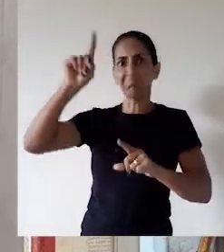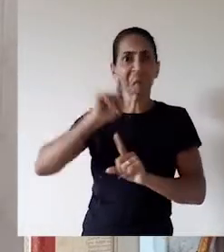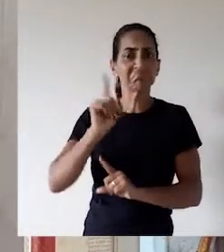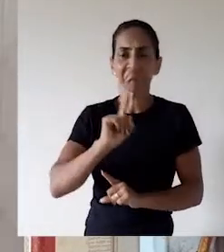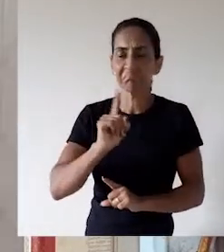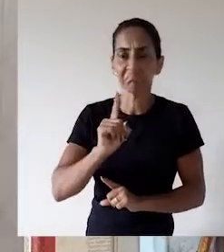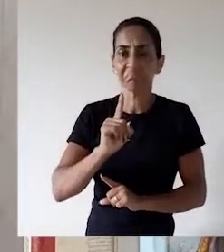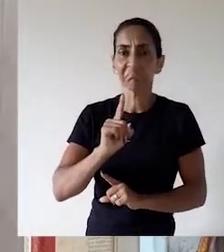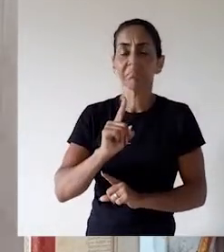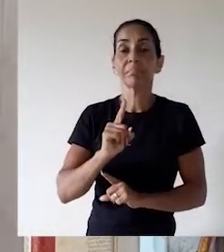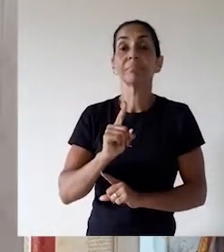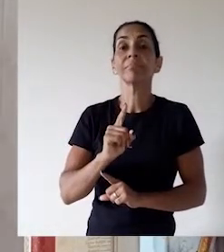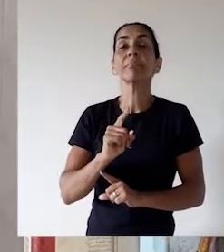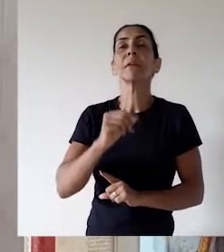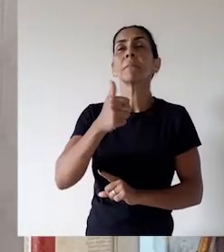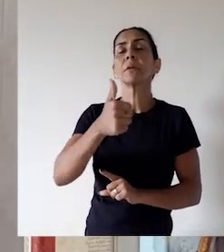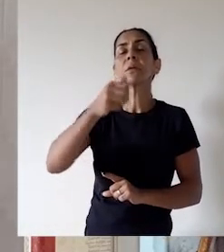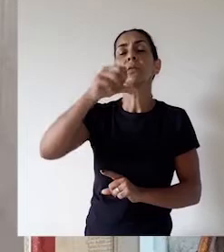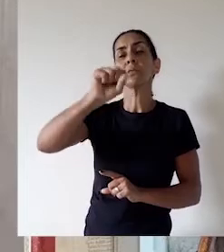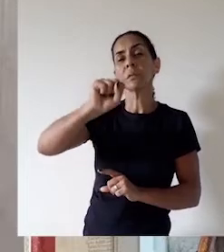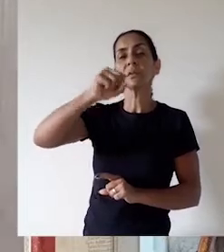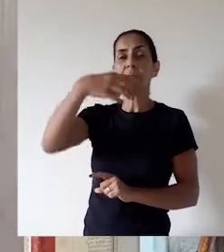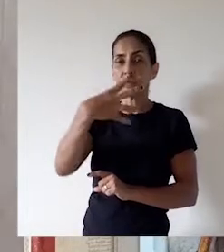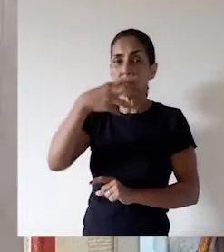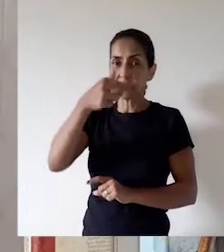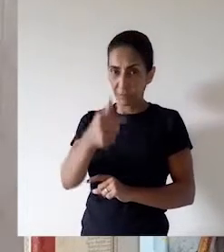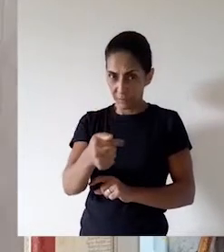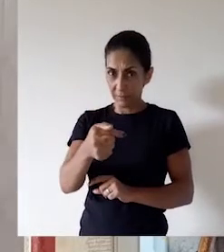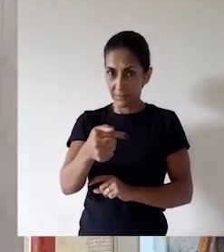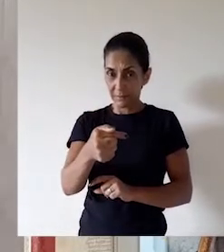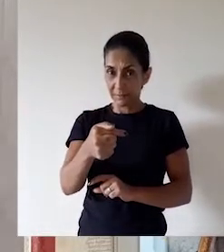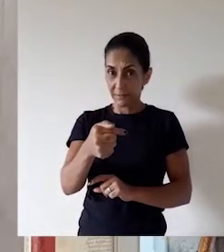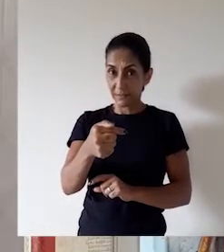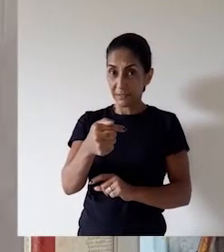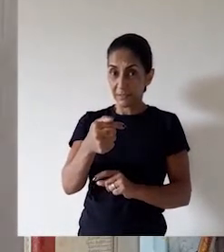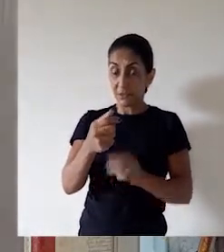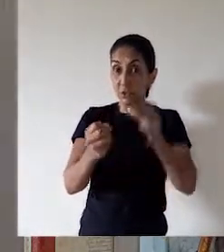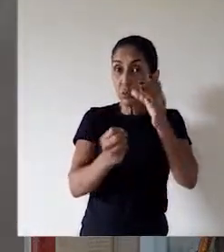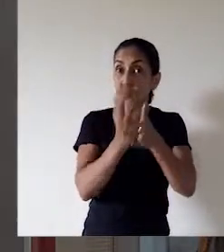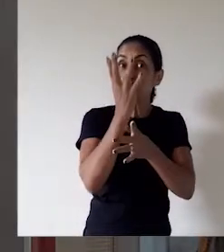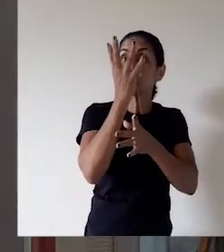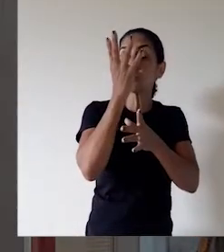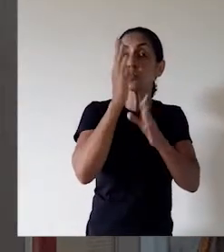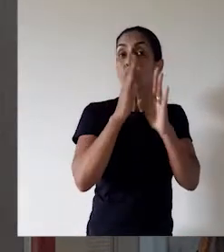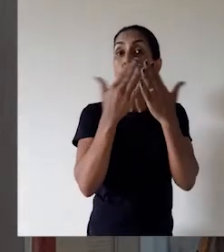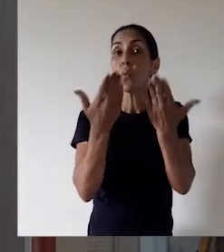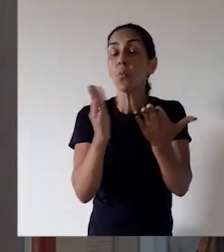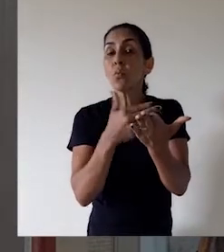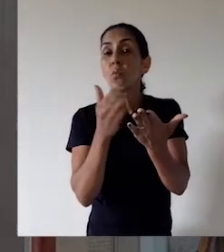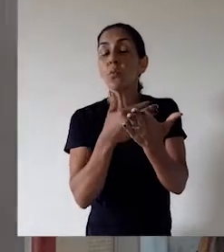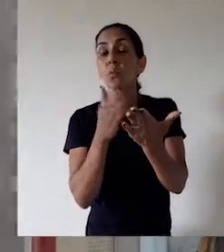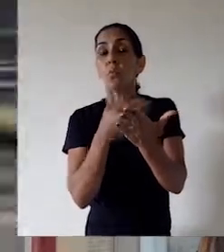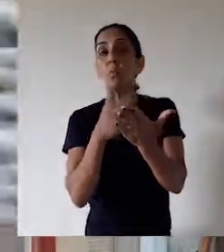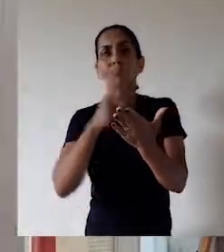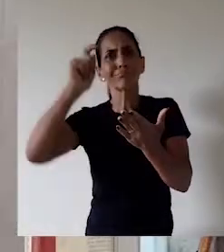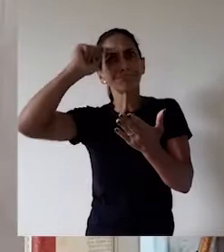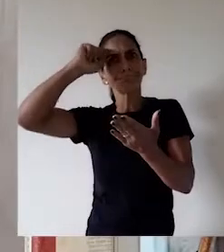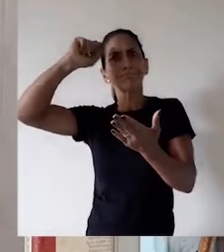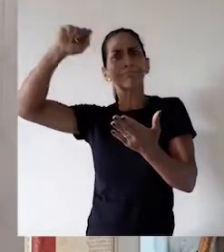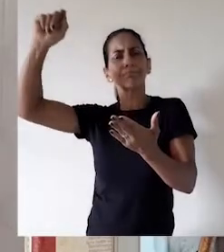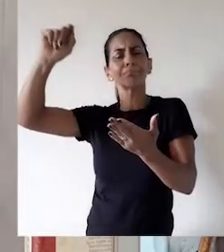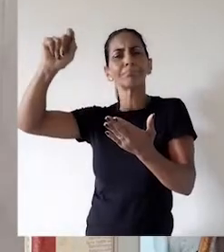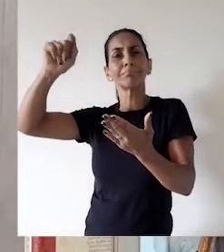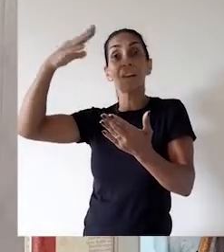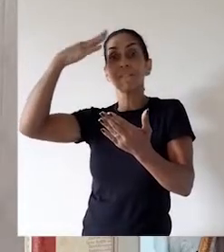muito sucesso. Emily Brontë, em 1847, lança então O Morro dos Ventos Uivantes, onde foi o seu